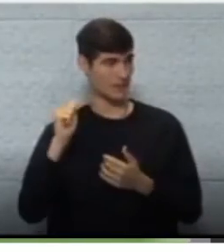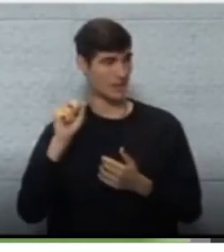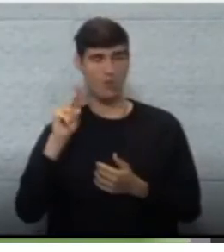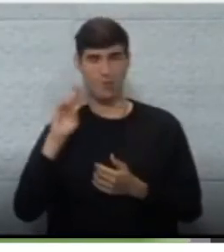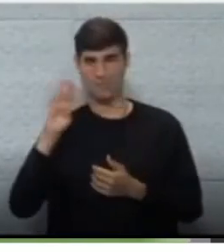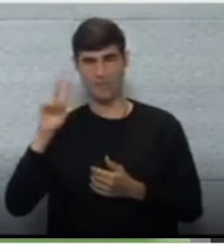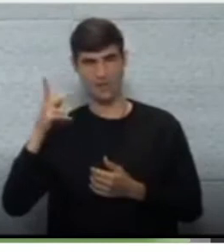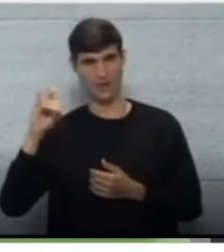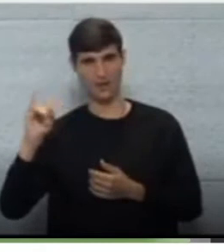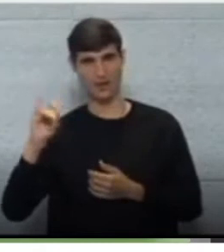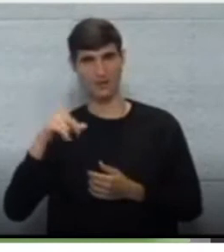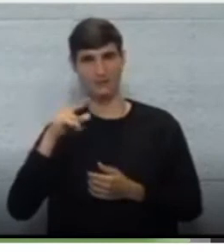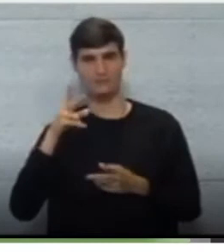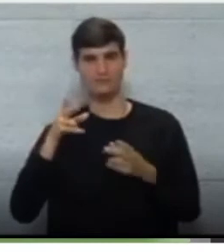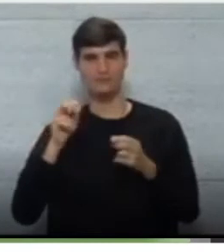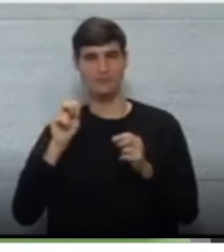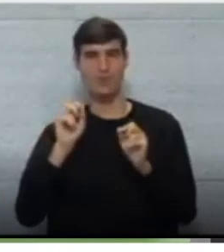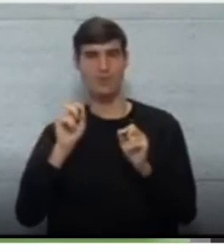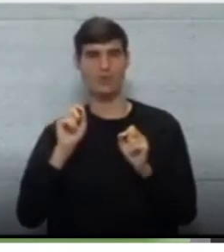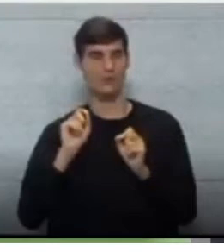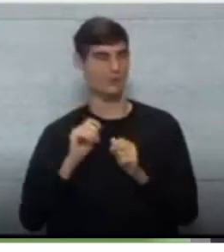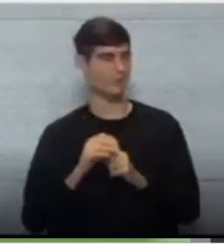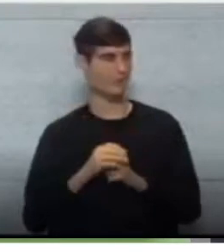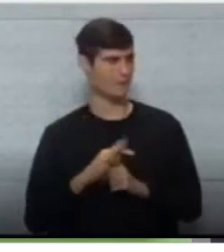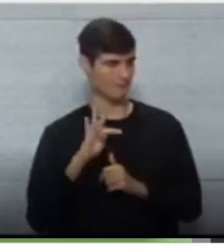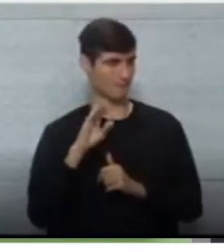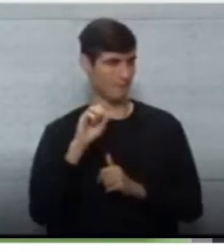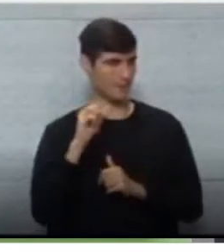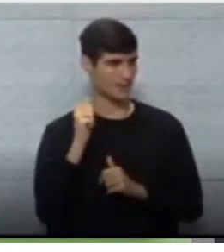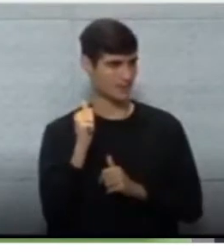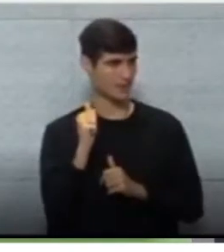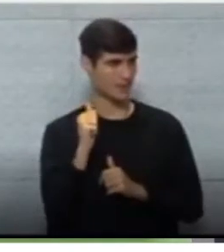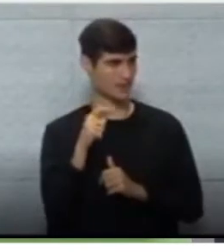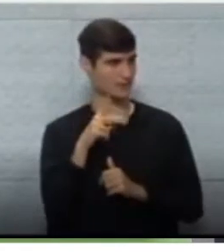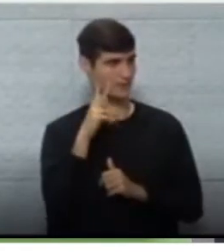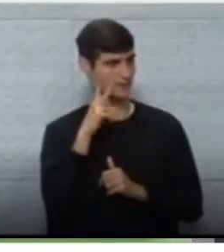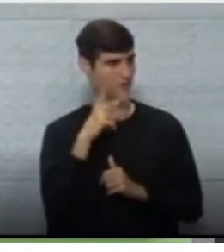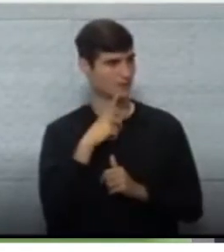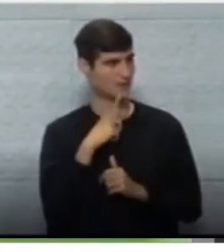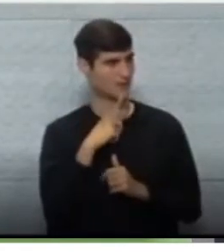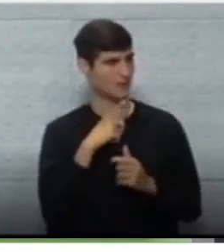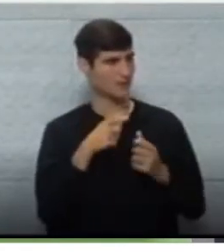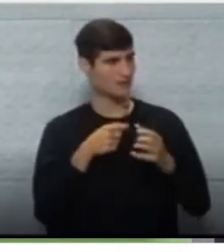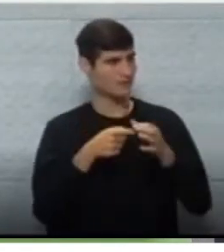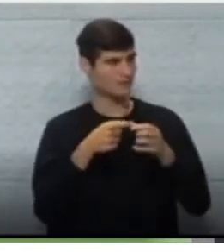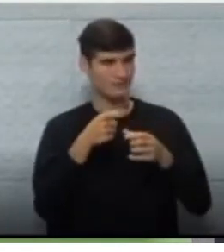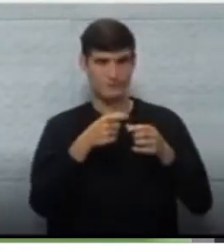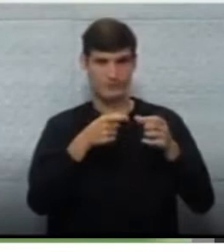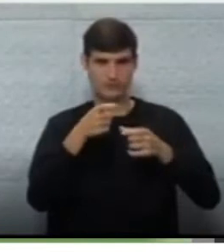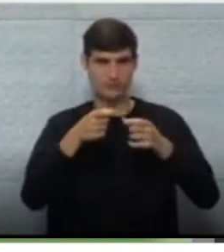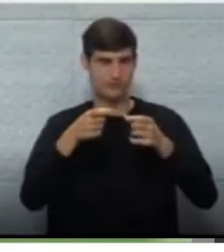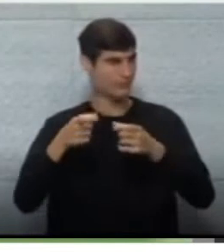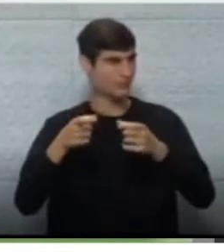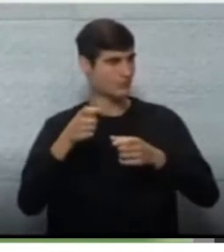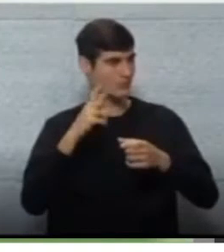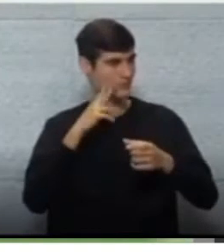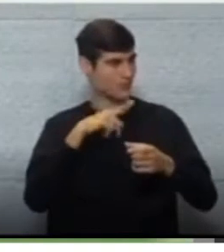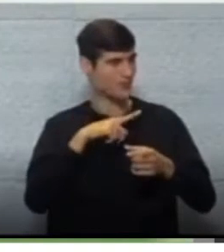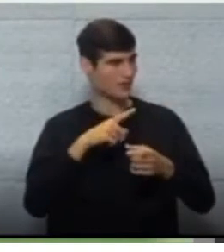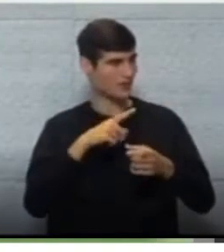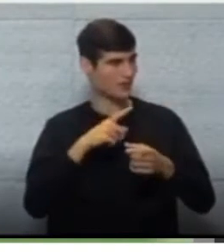BHI, nós podemos determinar como. O TSA, vocês vão ver que vai crescer muitas colônias sobre o meio